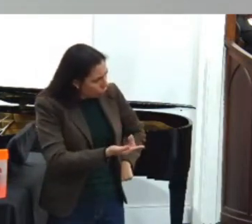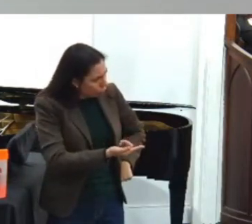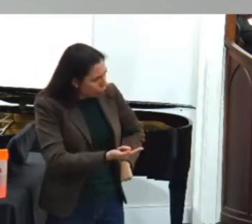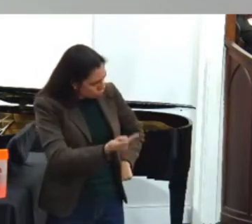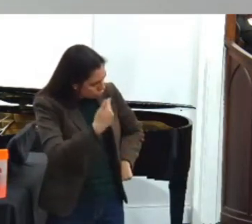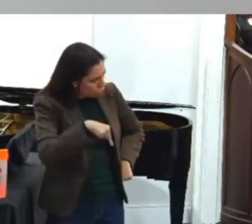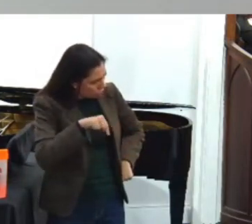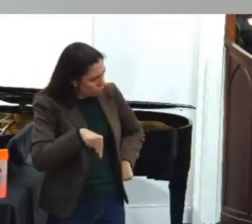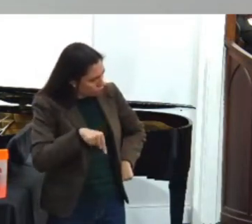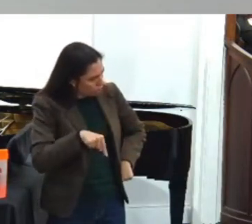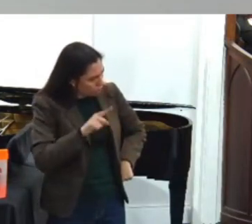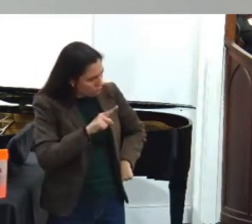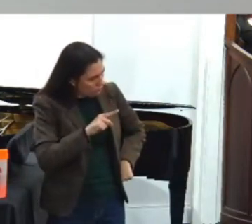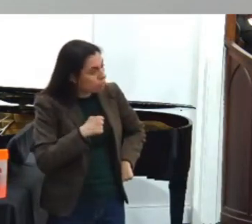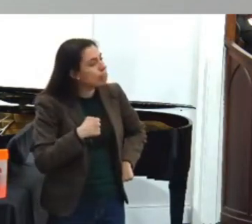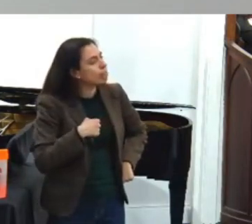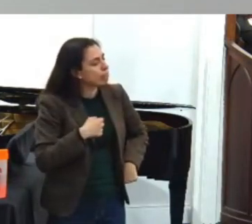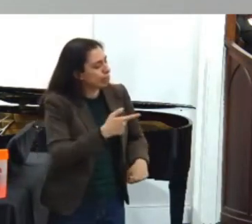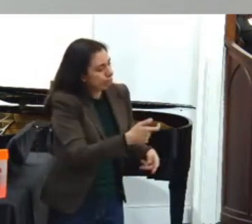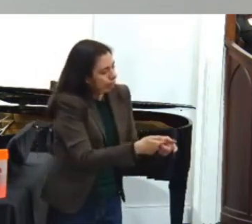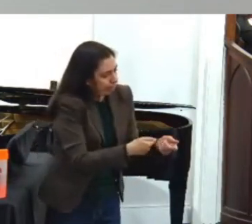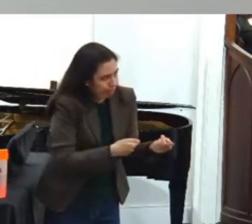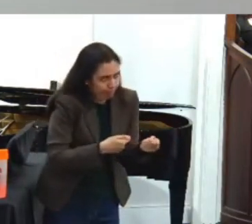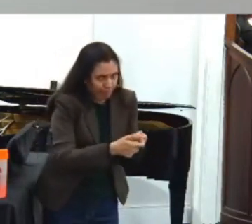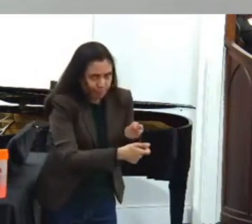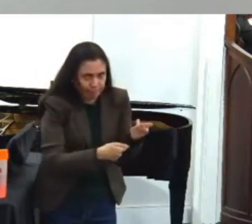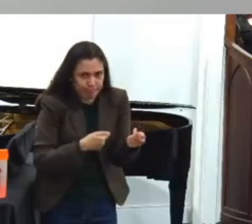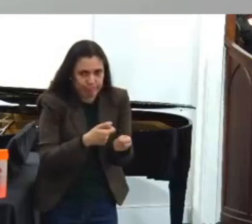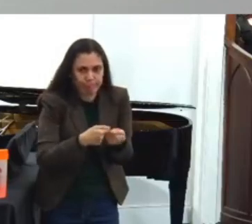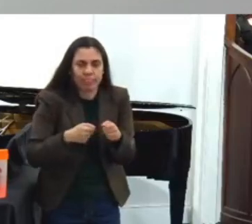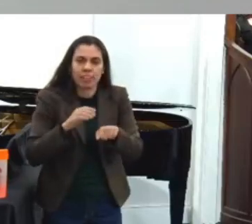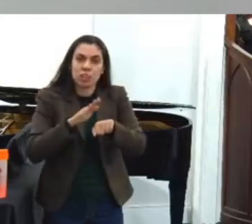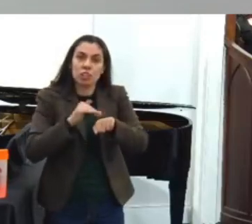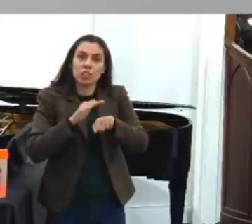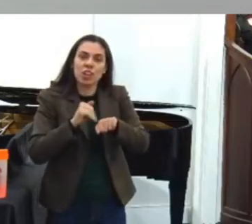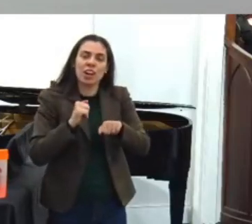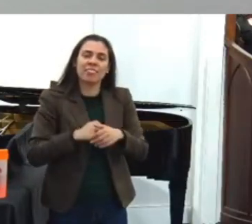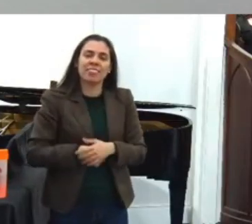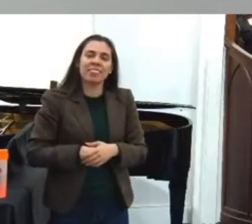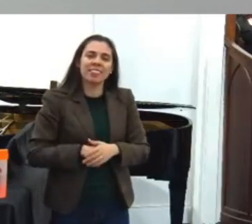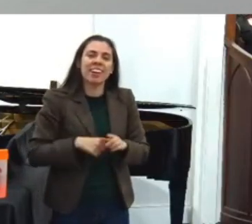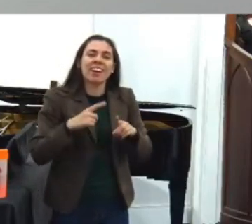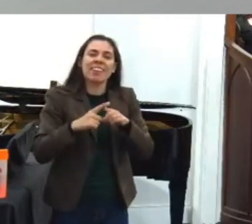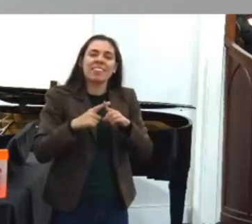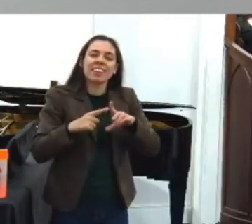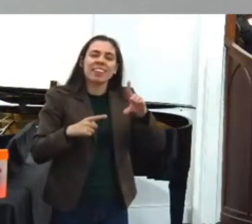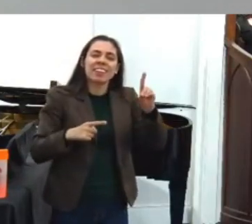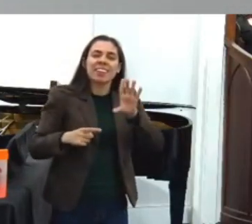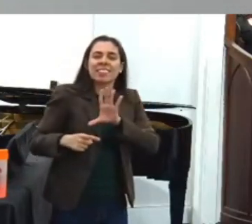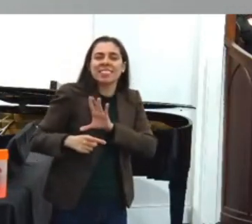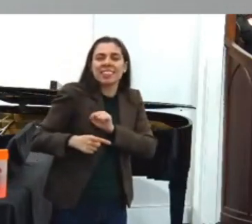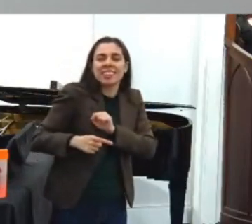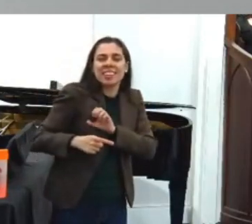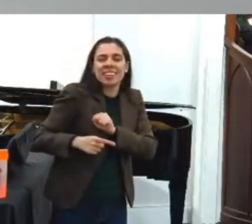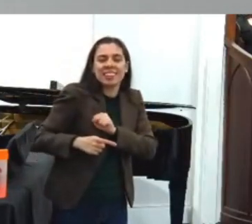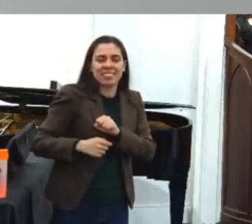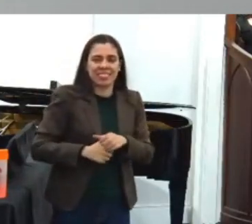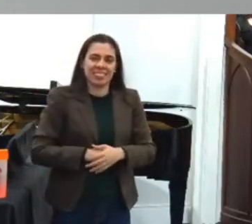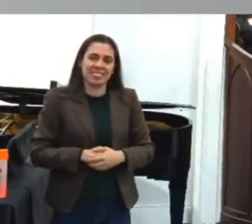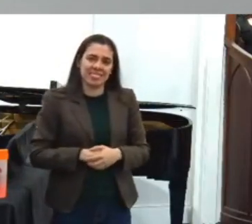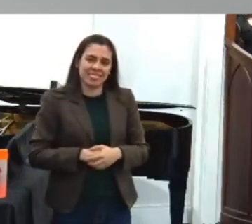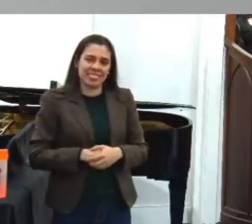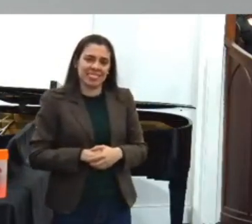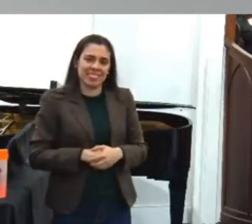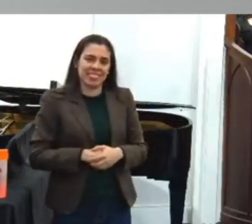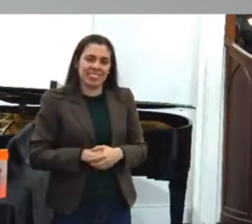acho uma das mais belas declarações de amor de Deus para com o seu povo, quando Ele